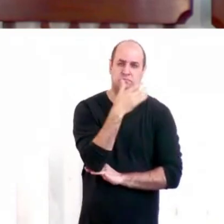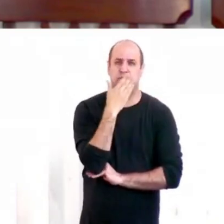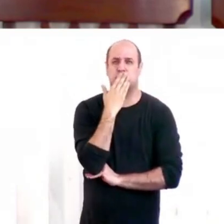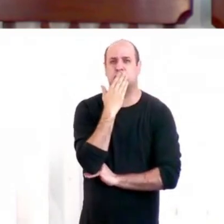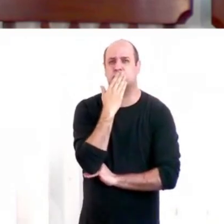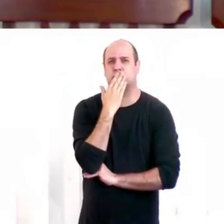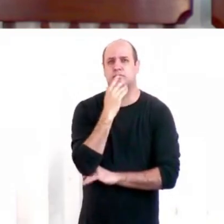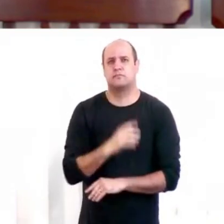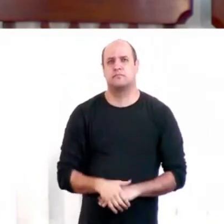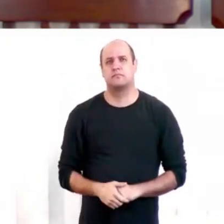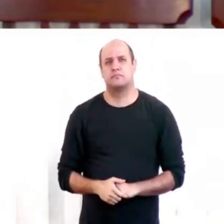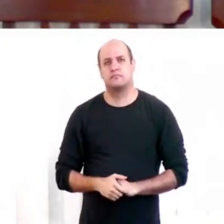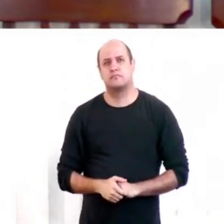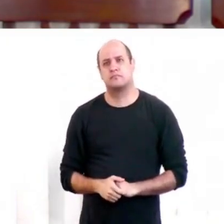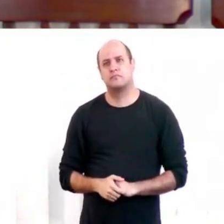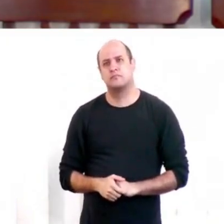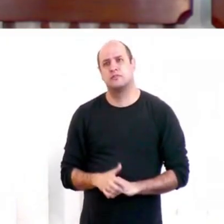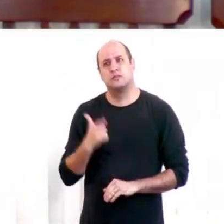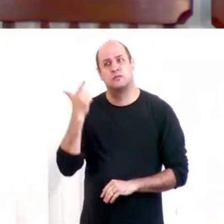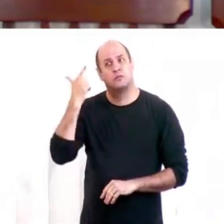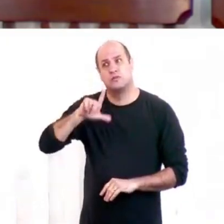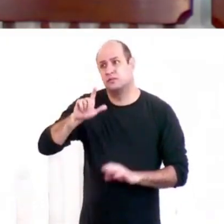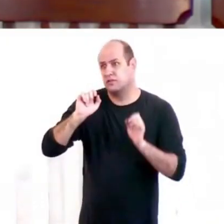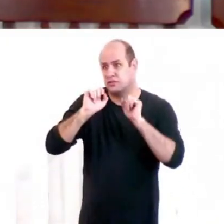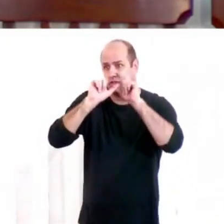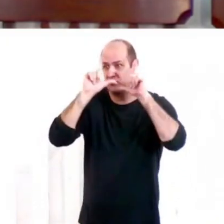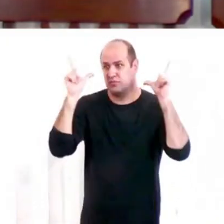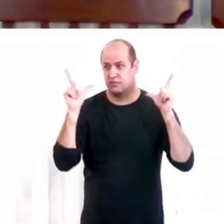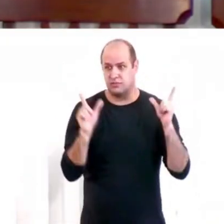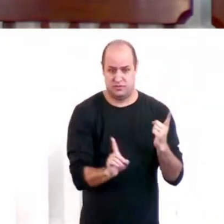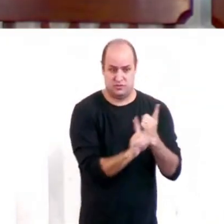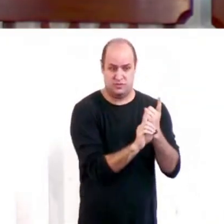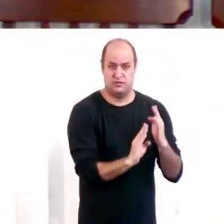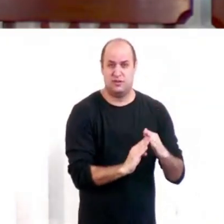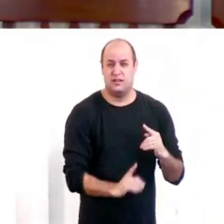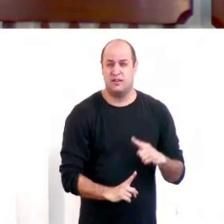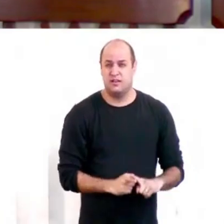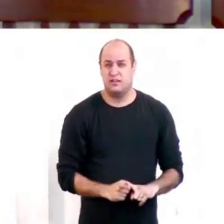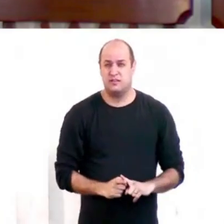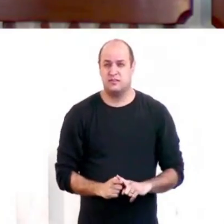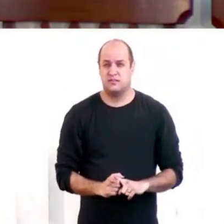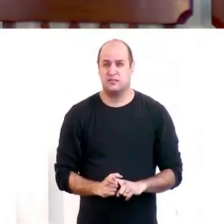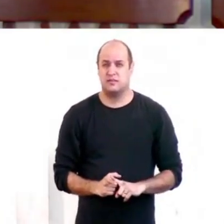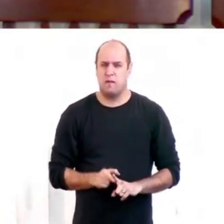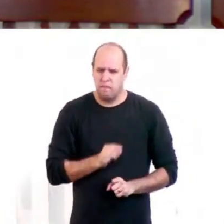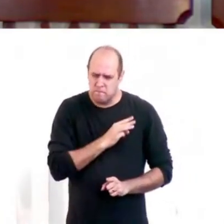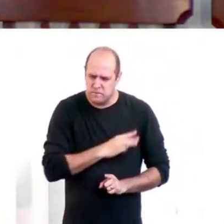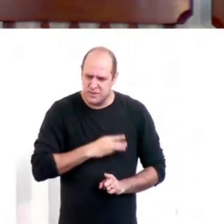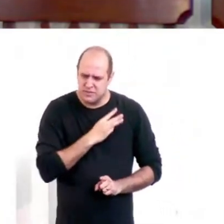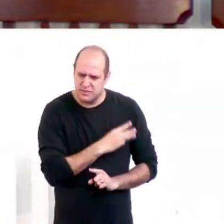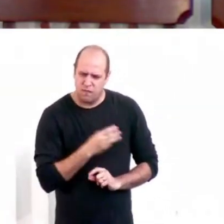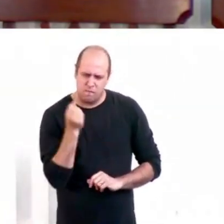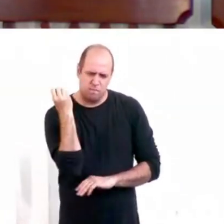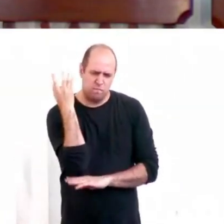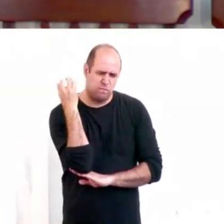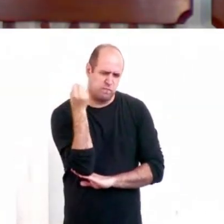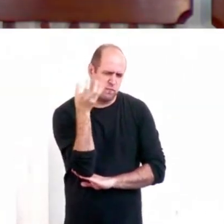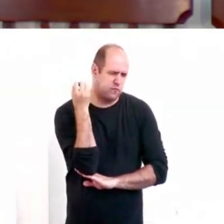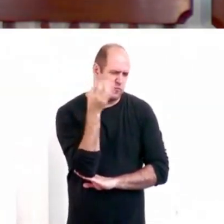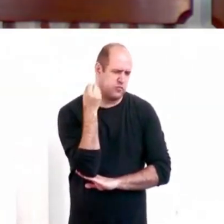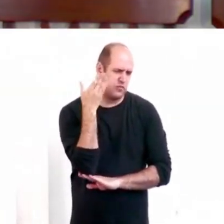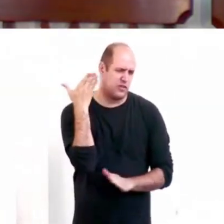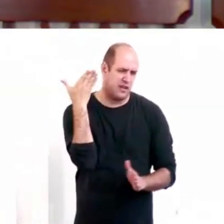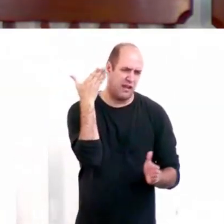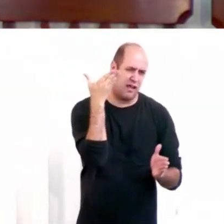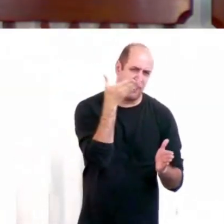não conseguem simplesmente acordar de manhã e achar uma igreja. Eles estão indo, os missionários, até esse povo. Passaram